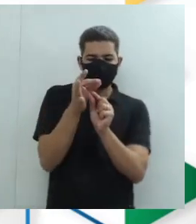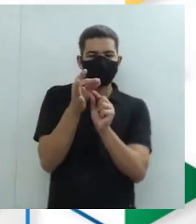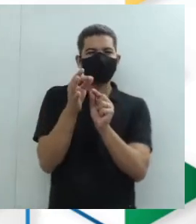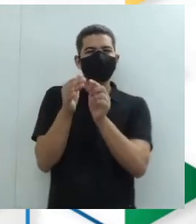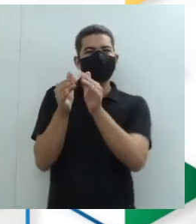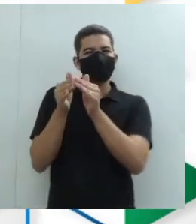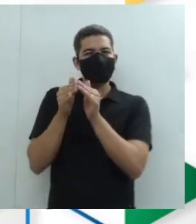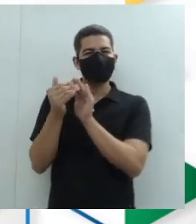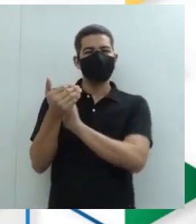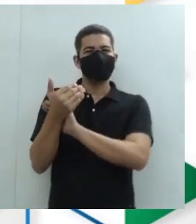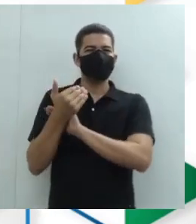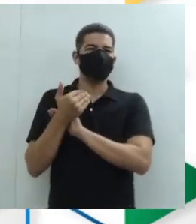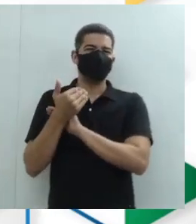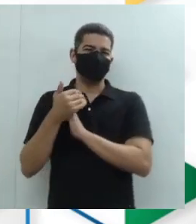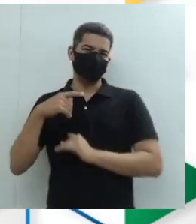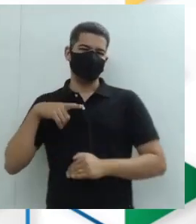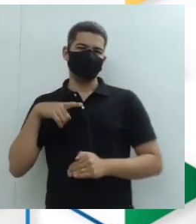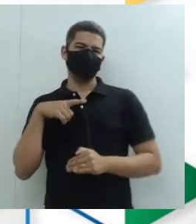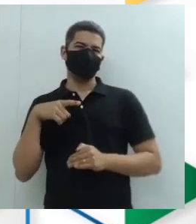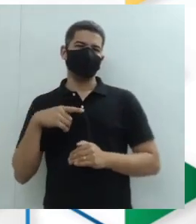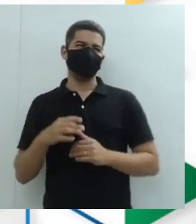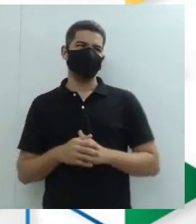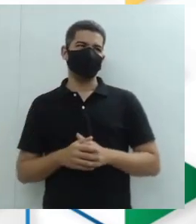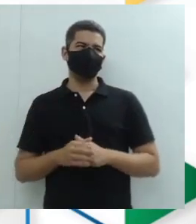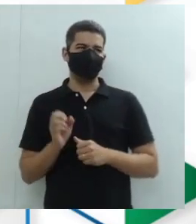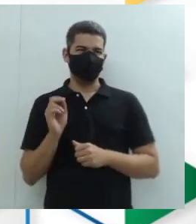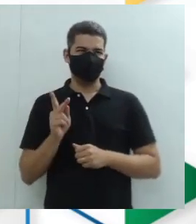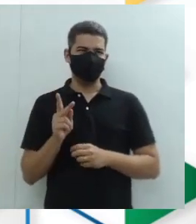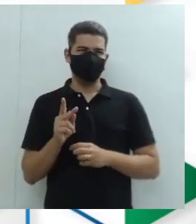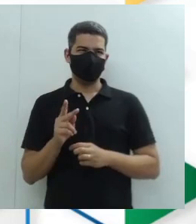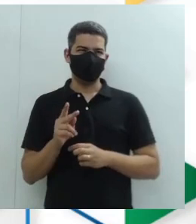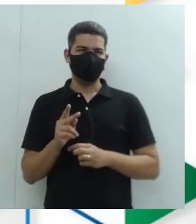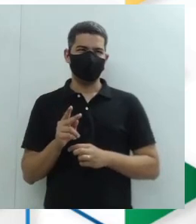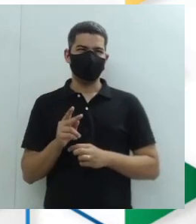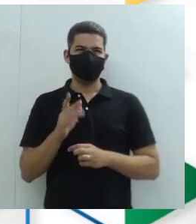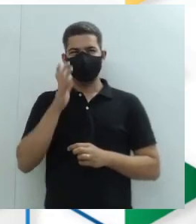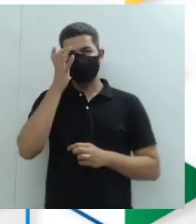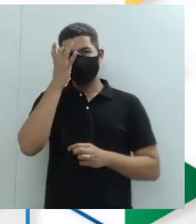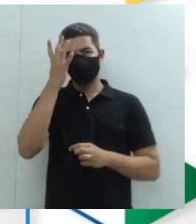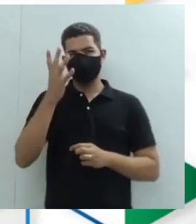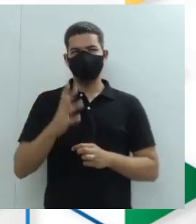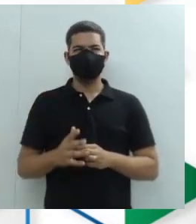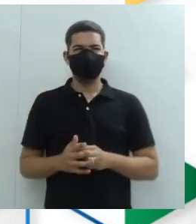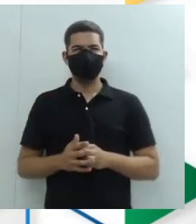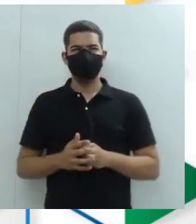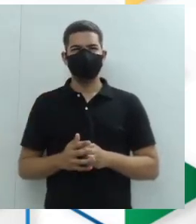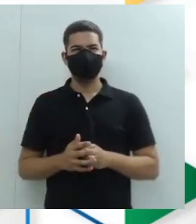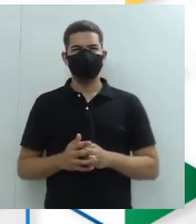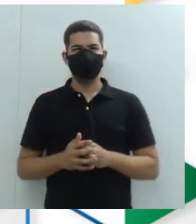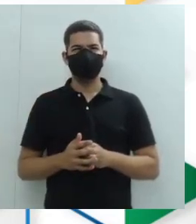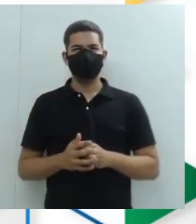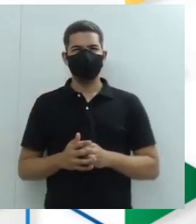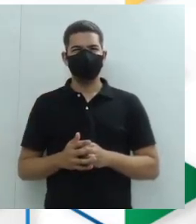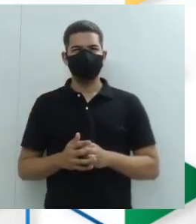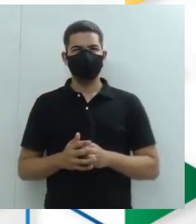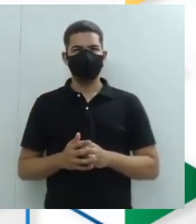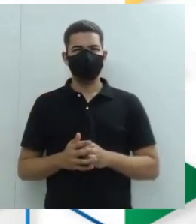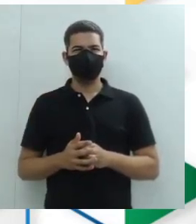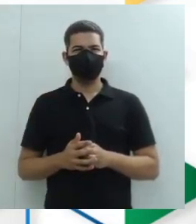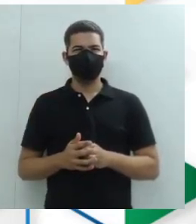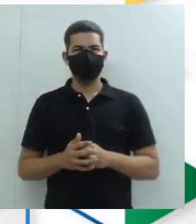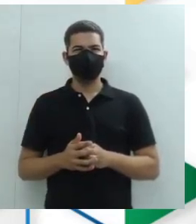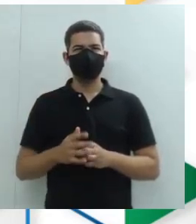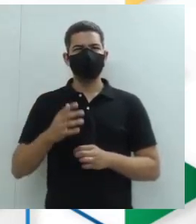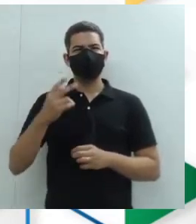passasse a linha pelo buraco da agulha, certo? Isso aí tá bem fácil da gente responder. A segunda pergunta é a